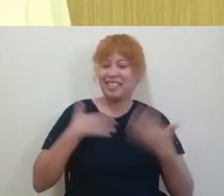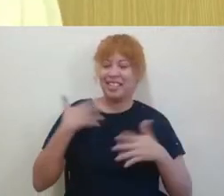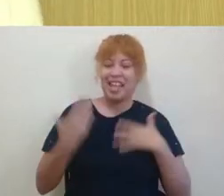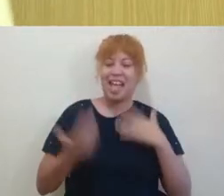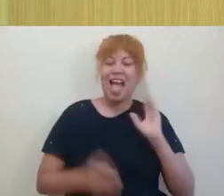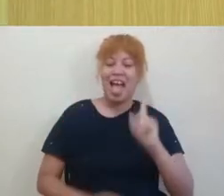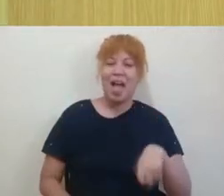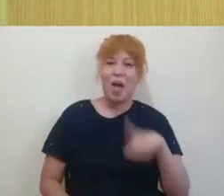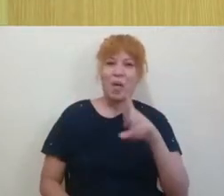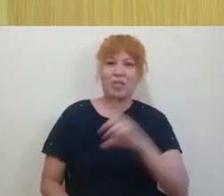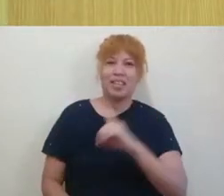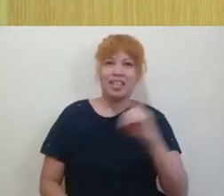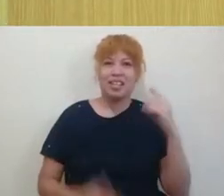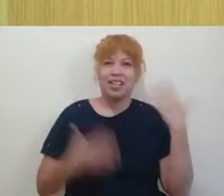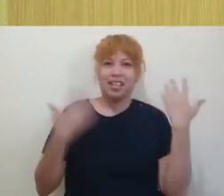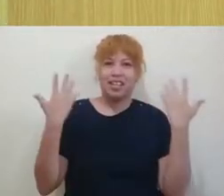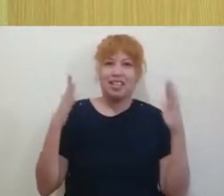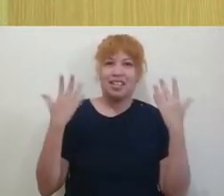nessa colação.